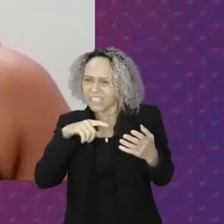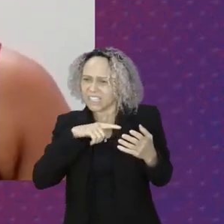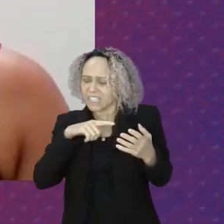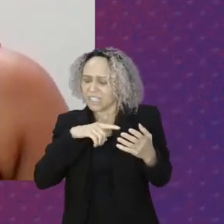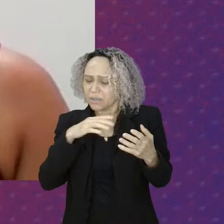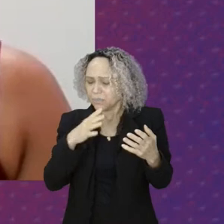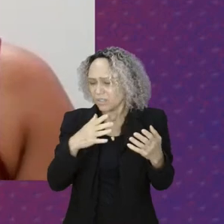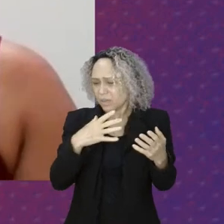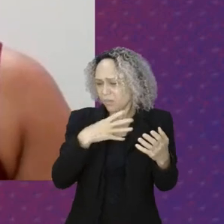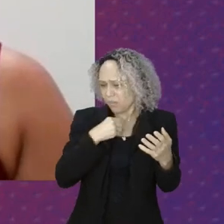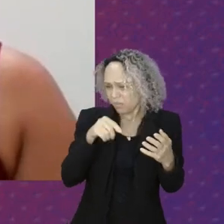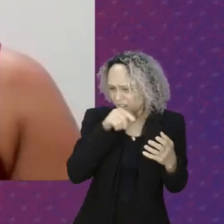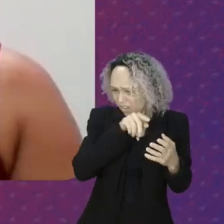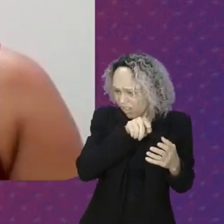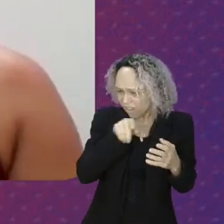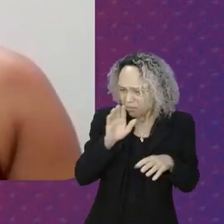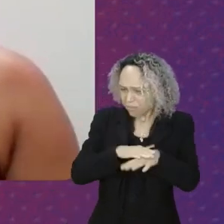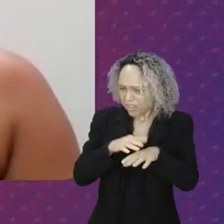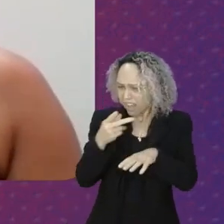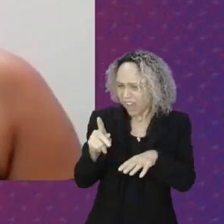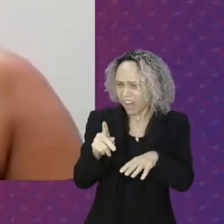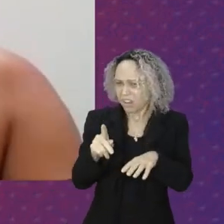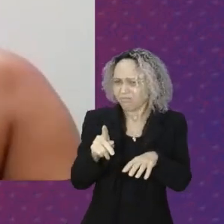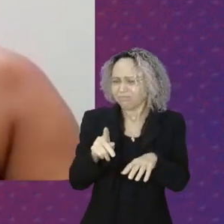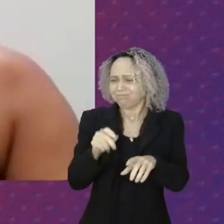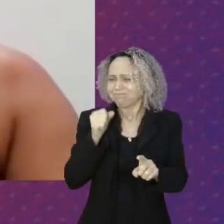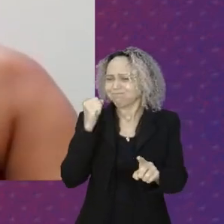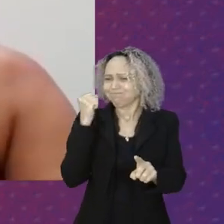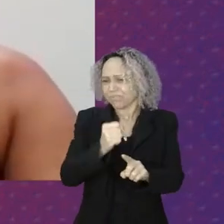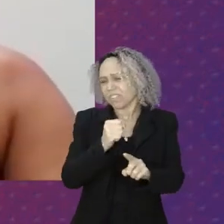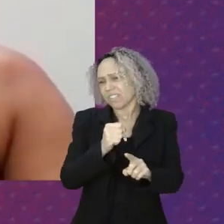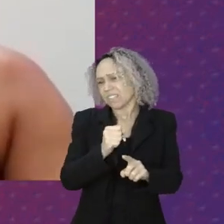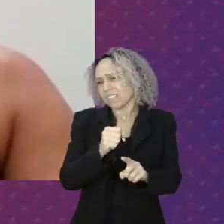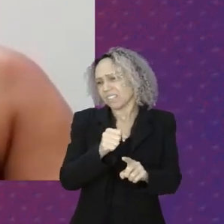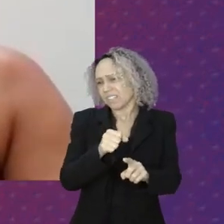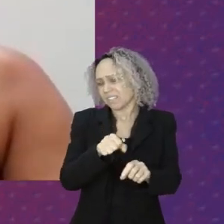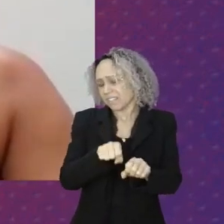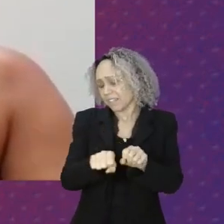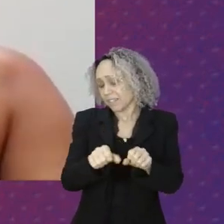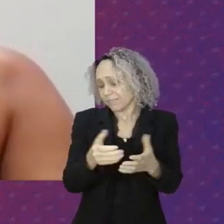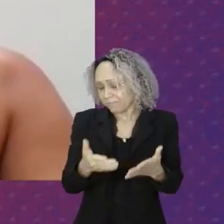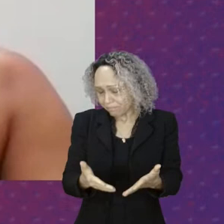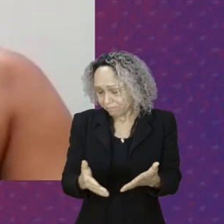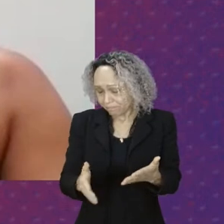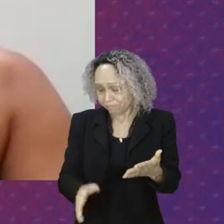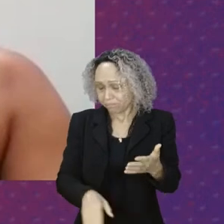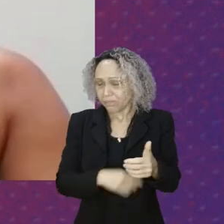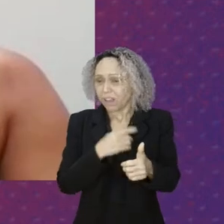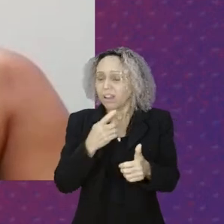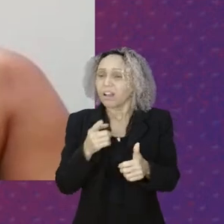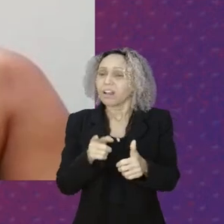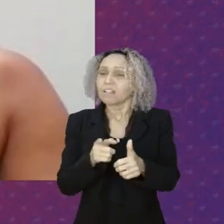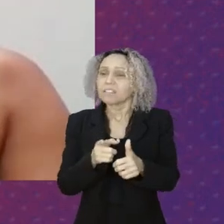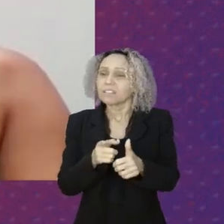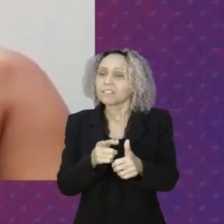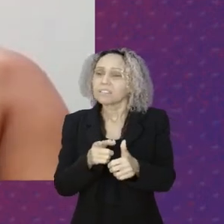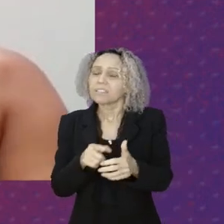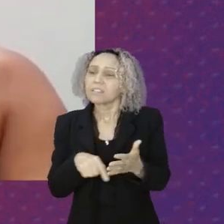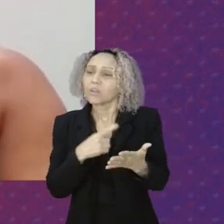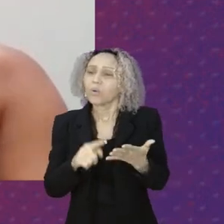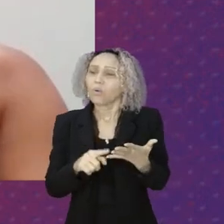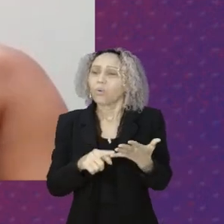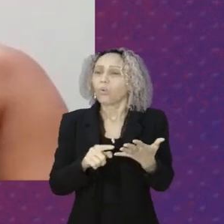filhos assassinados. E, por fim, o quinto eixo é o eixo de políticas de fomento a políticas